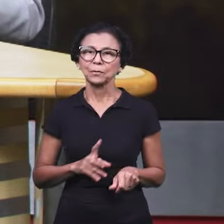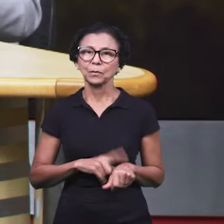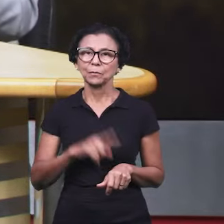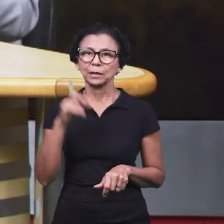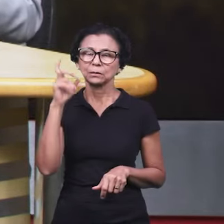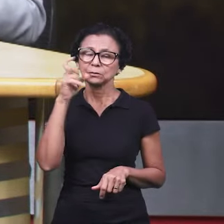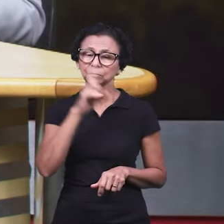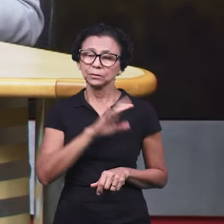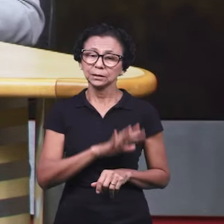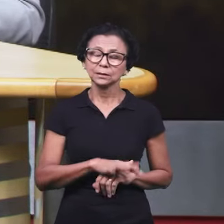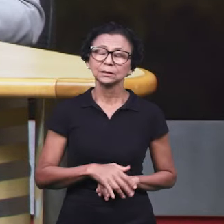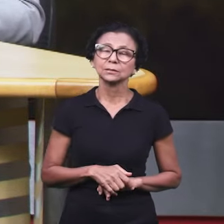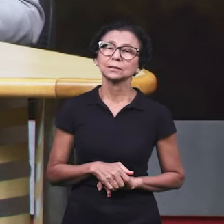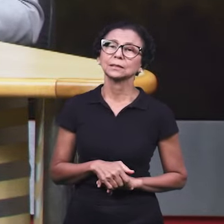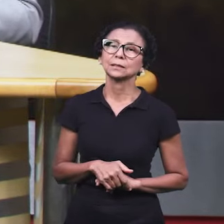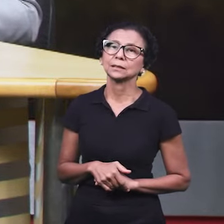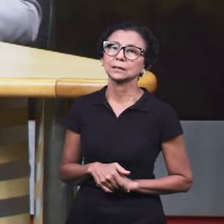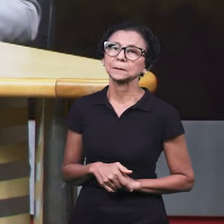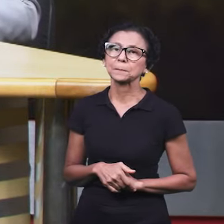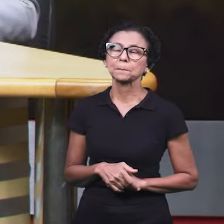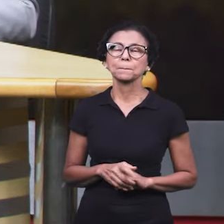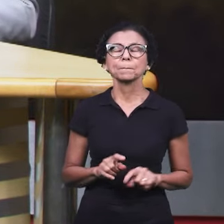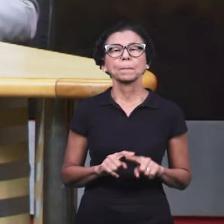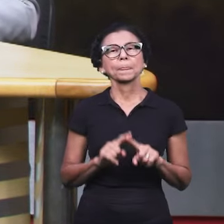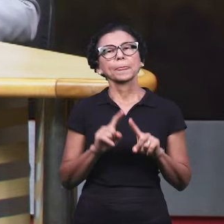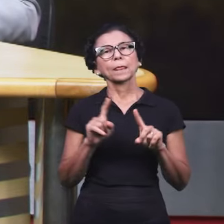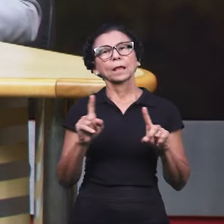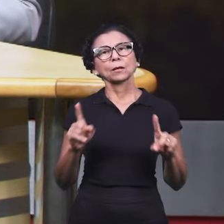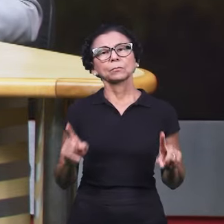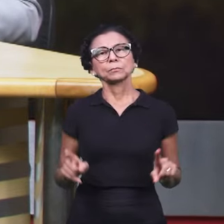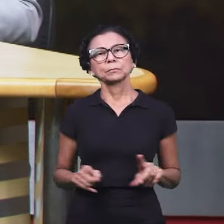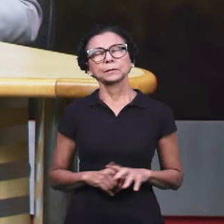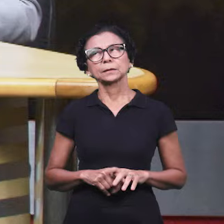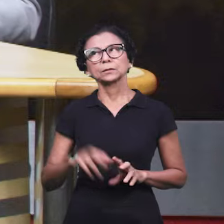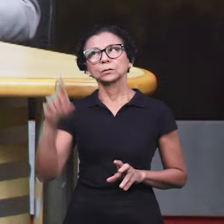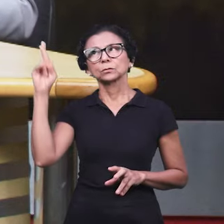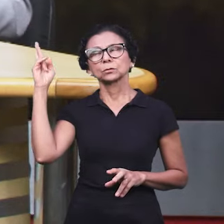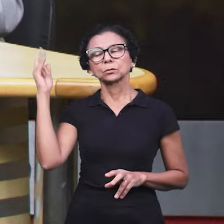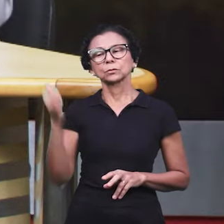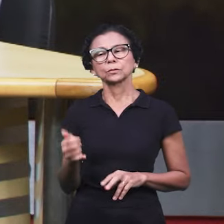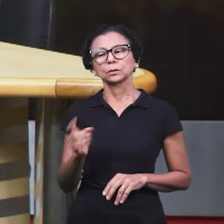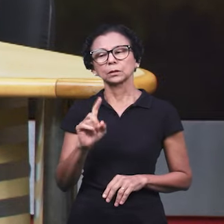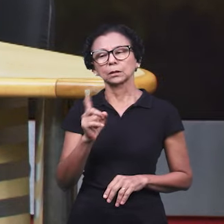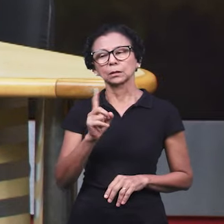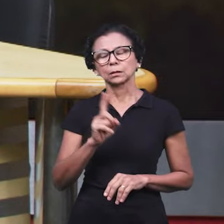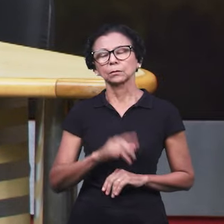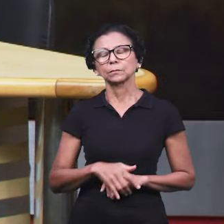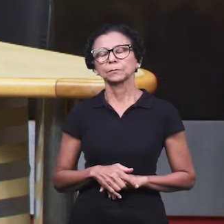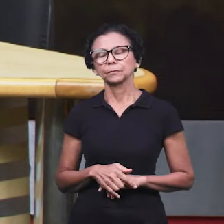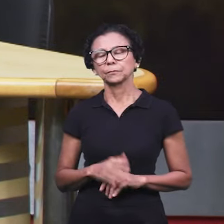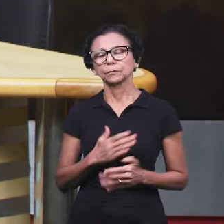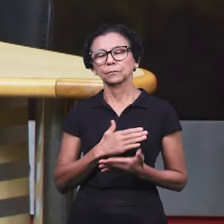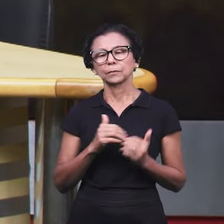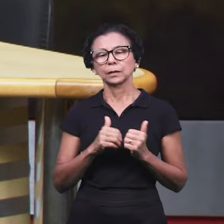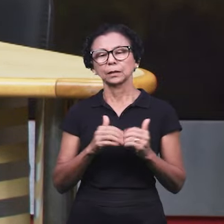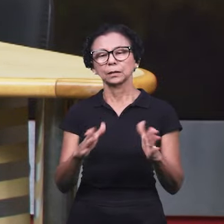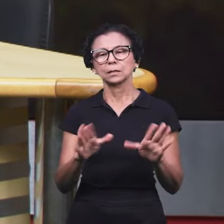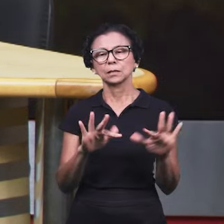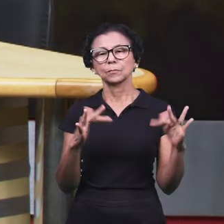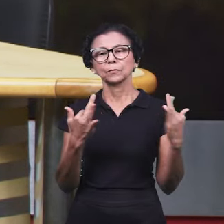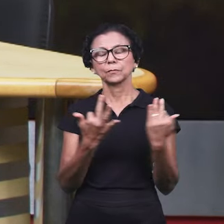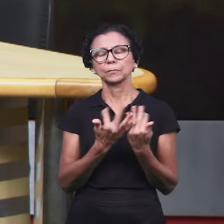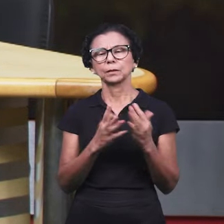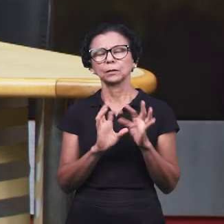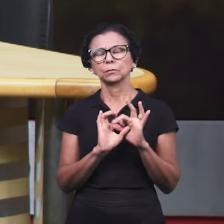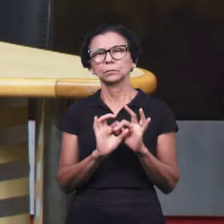certo não mas tá tudo certo mas o senhor disse não não não é uma família e a família